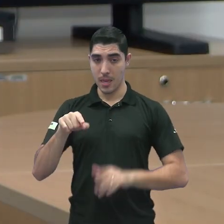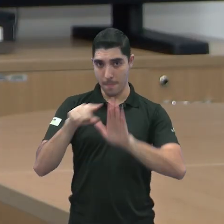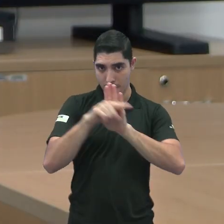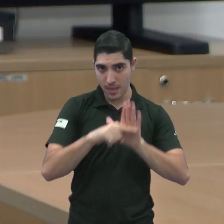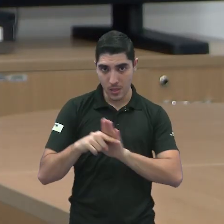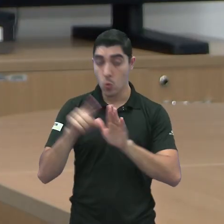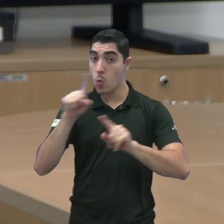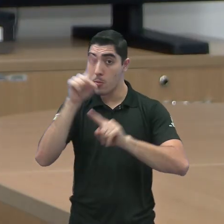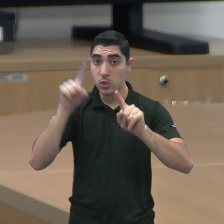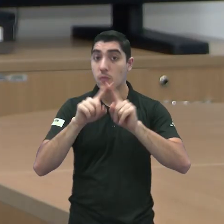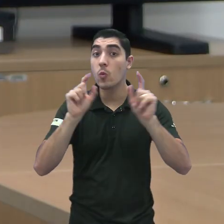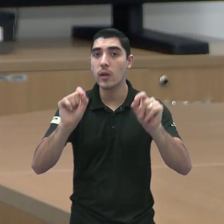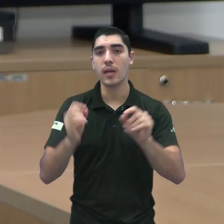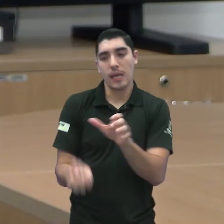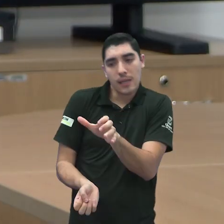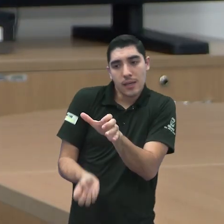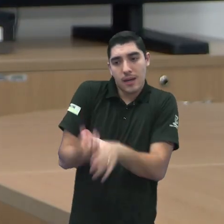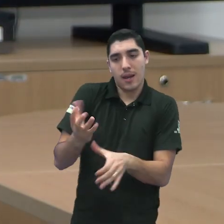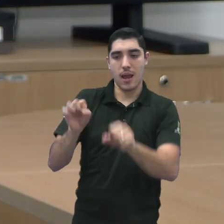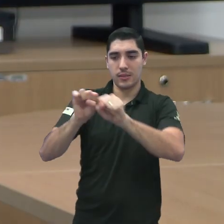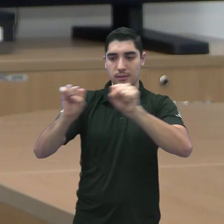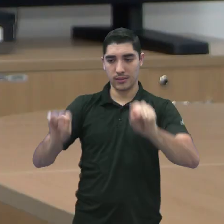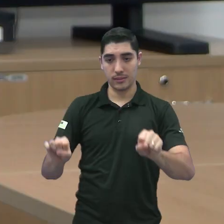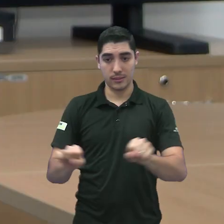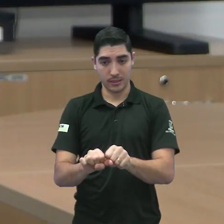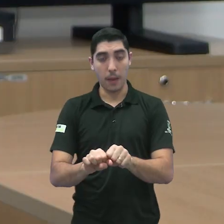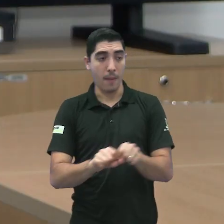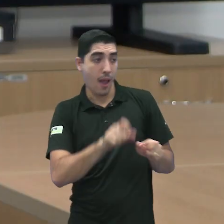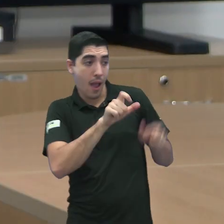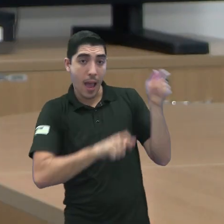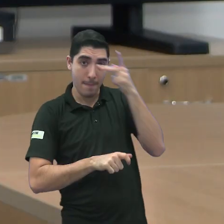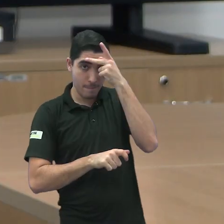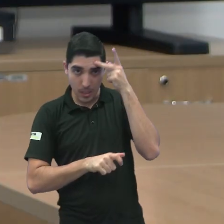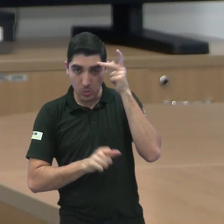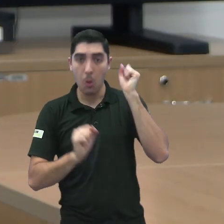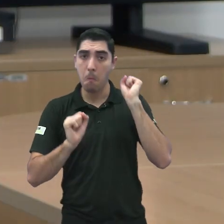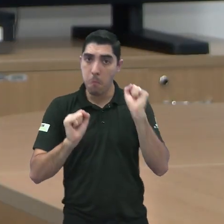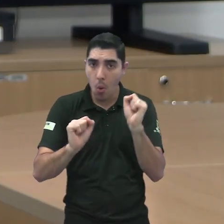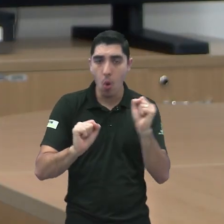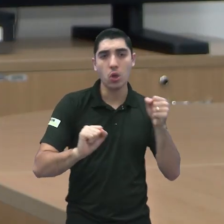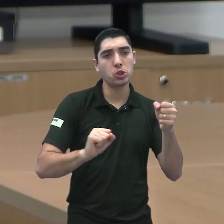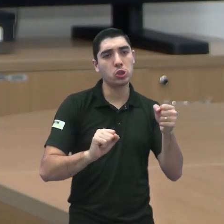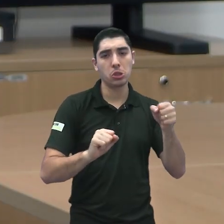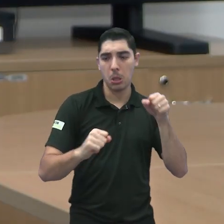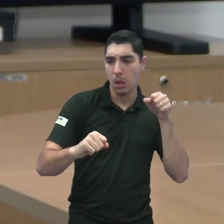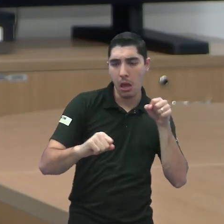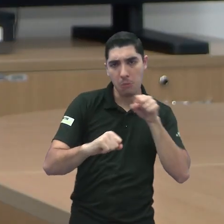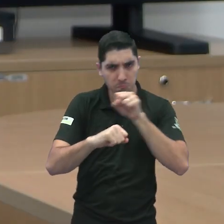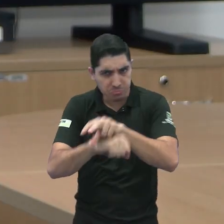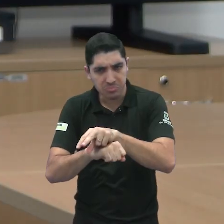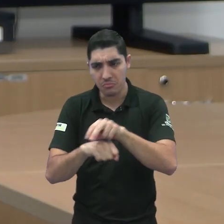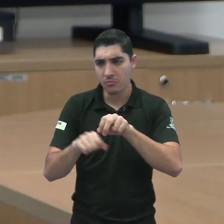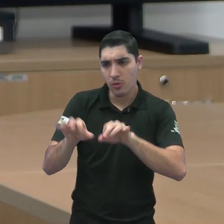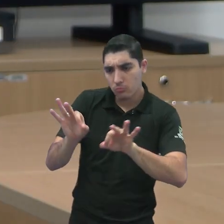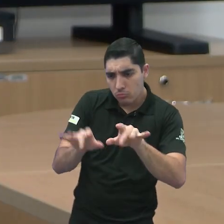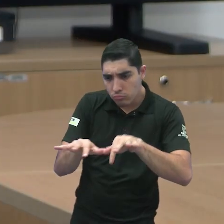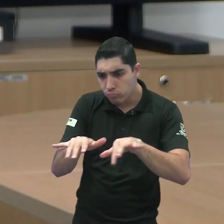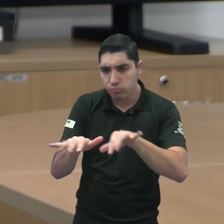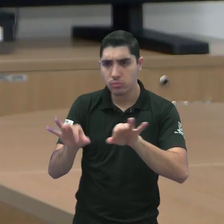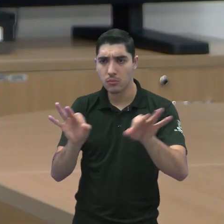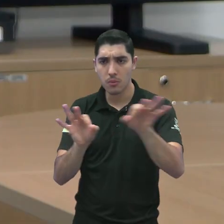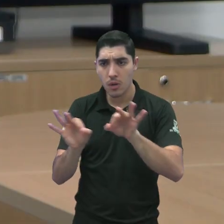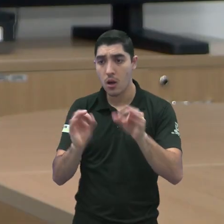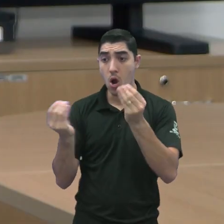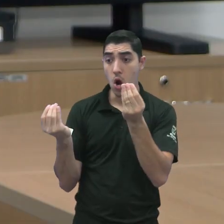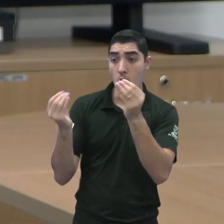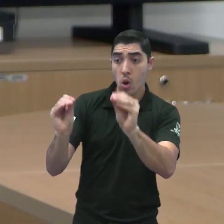serviço web que, através dele, o usuário consiga adicionar um destino, um local de origem e um